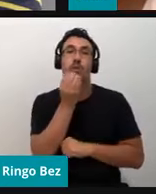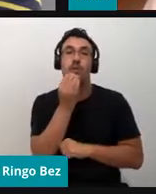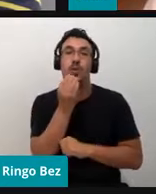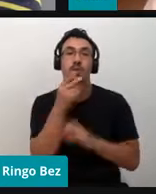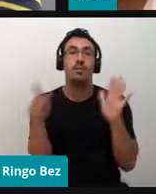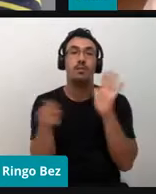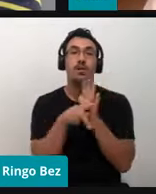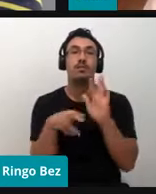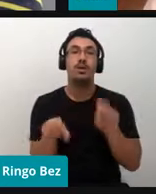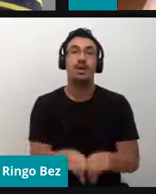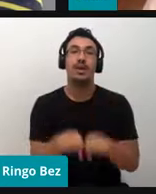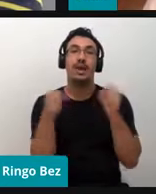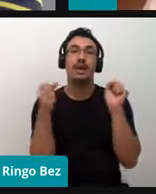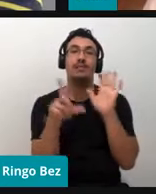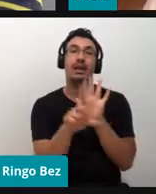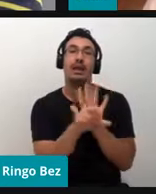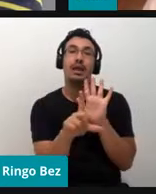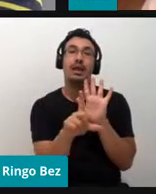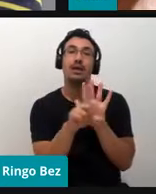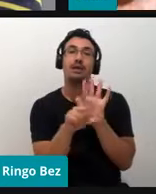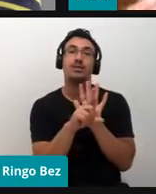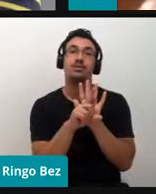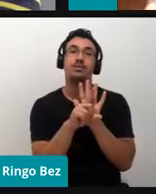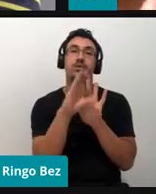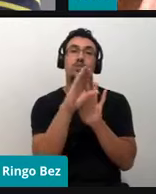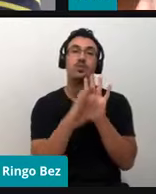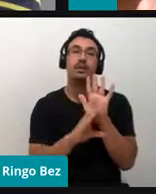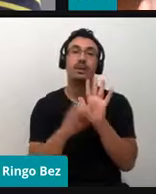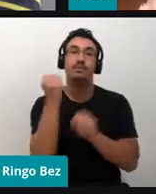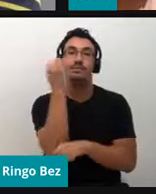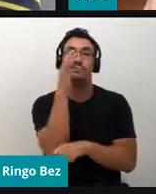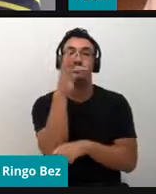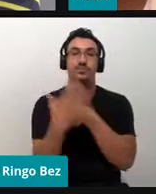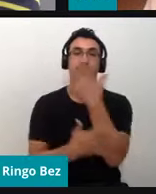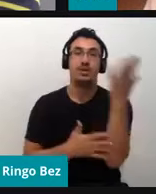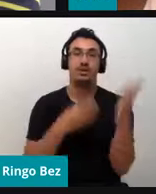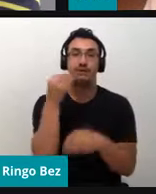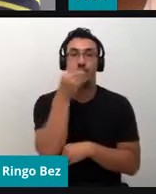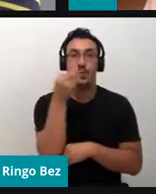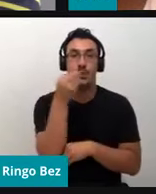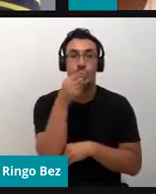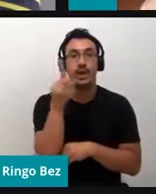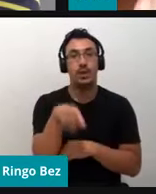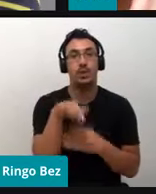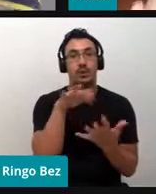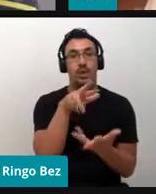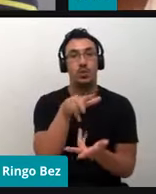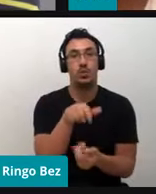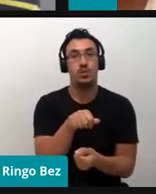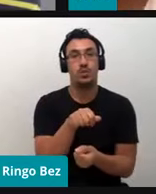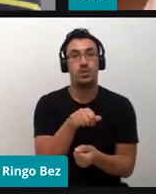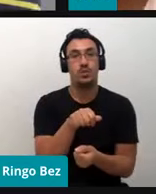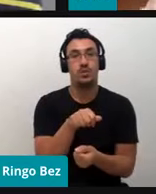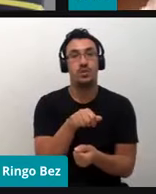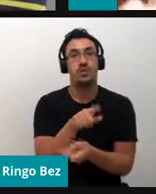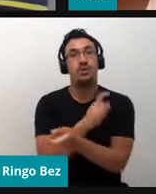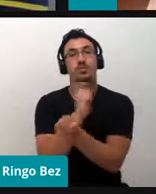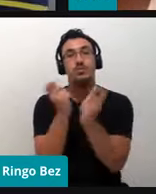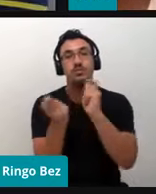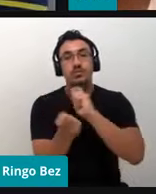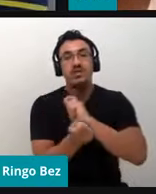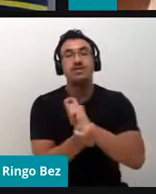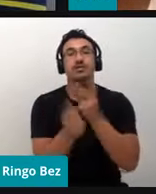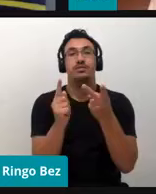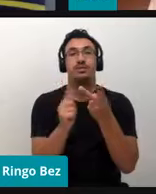nossa política ambiental. Né? E esse é o fenômeno global. As mudanças climáticas, o